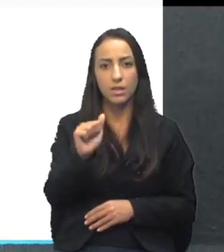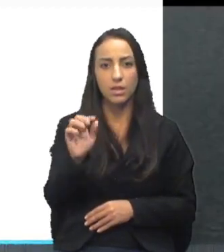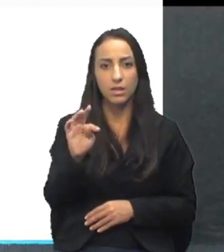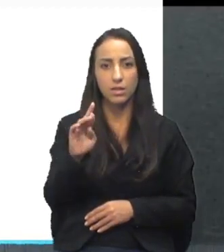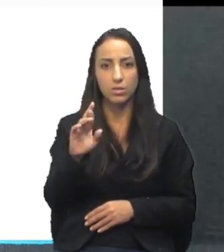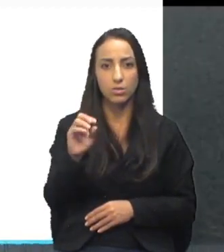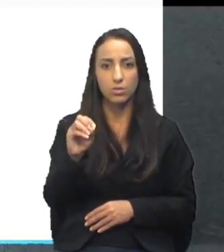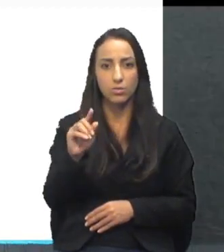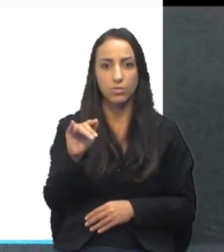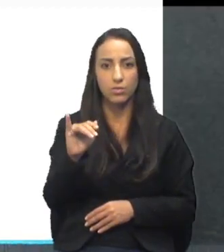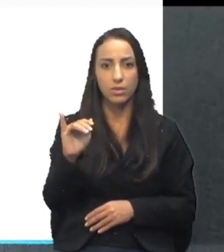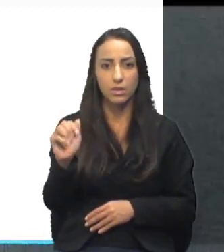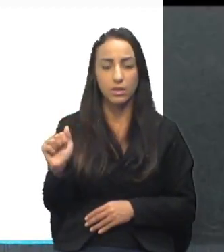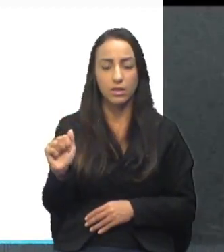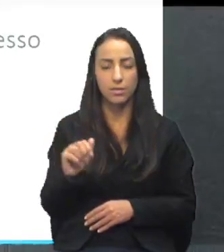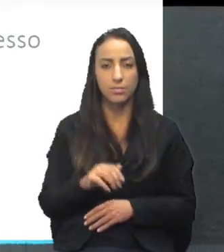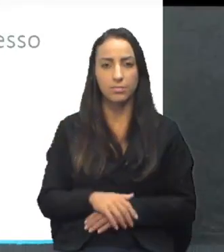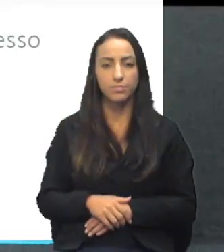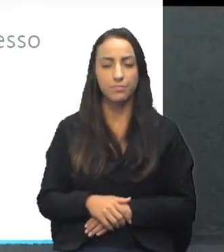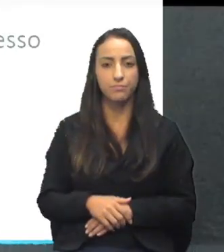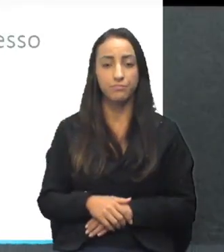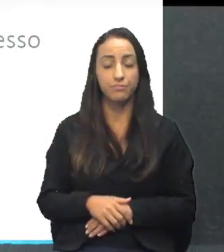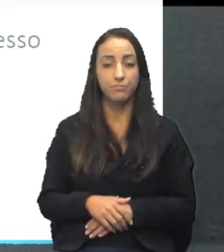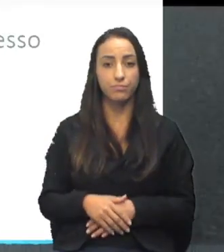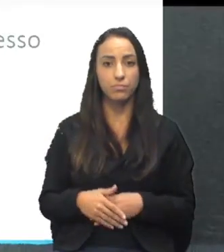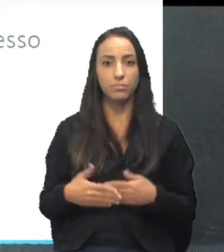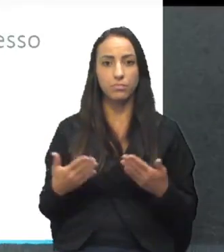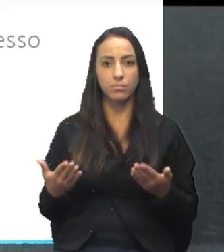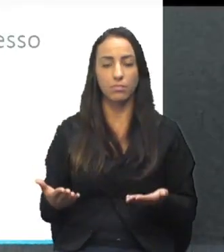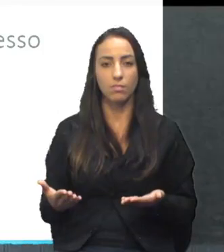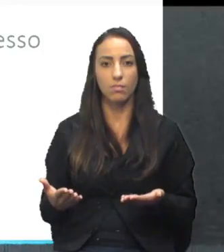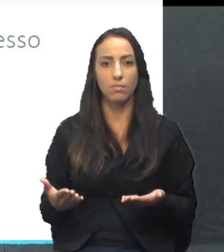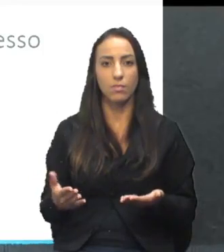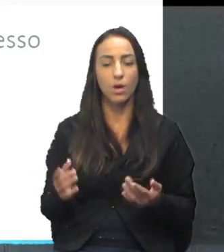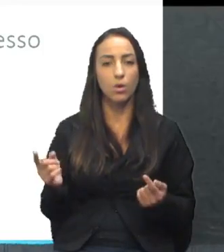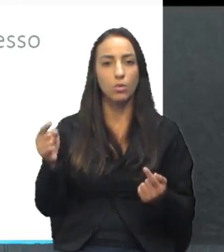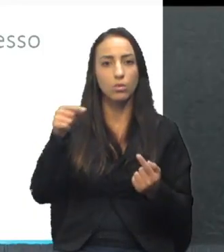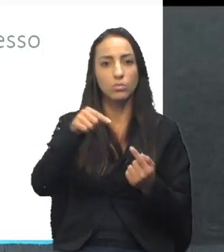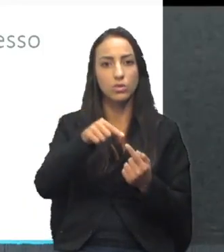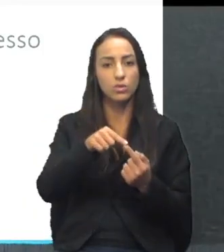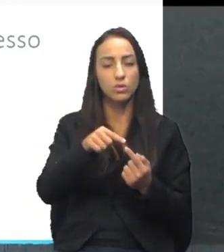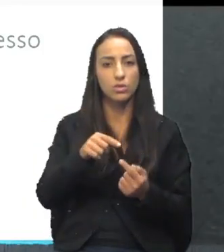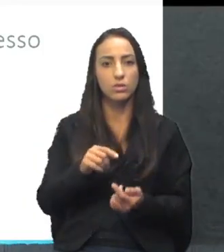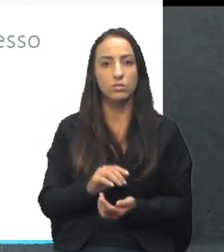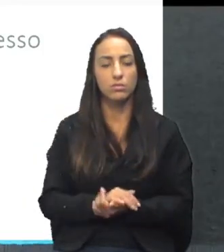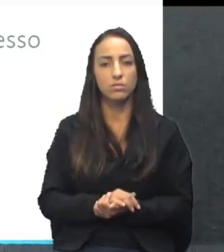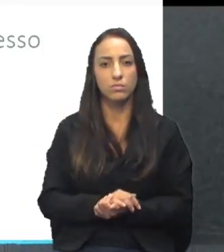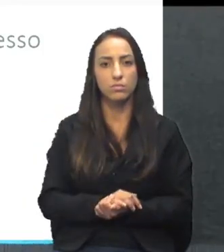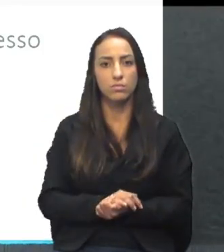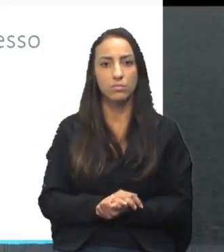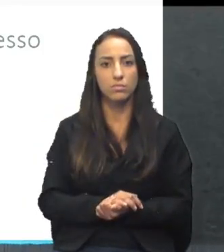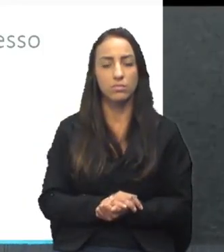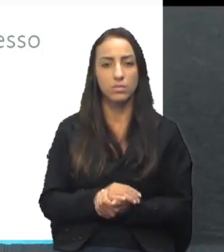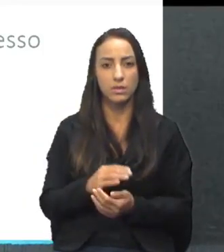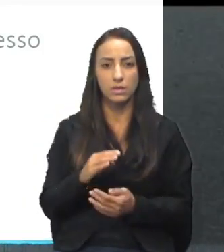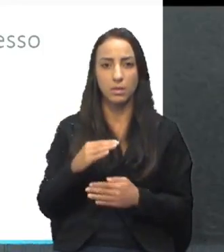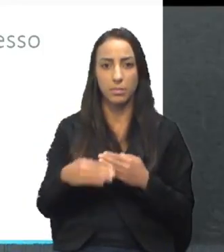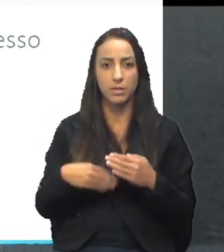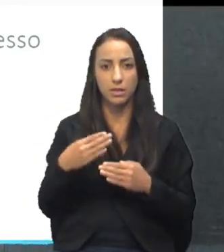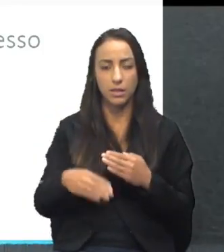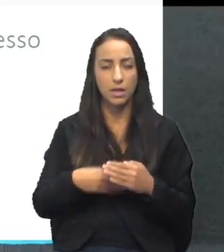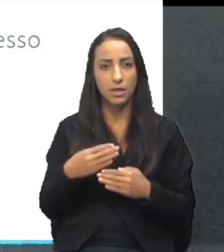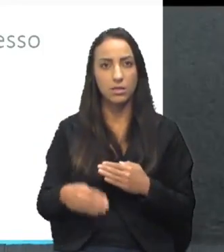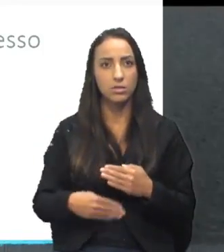atrofia muscular. Em relação aos objetivos das